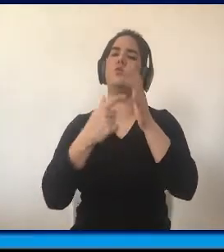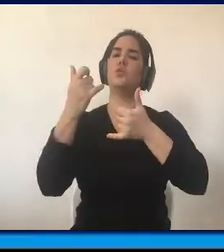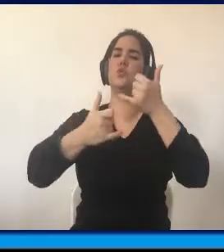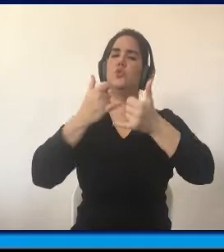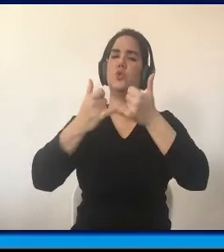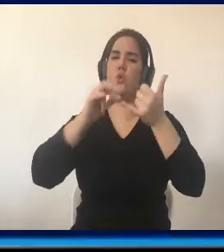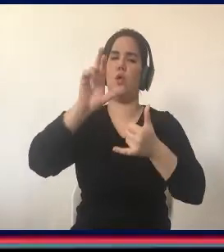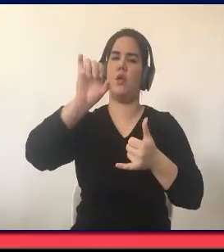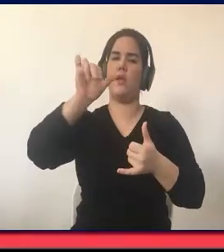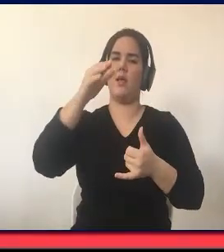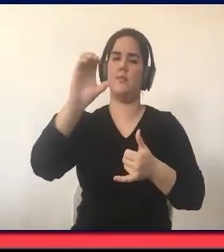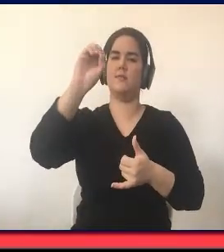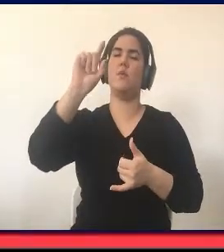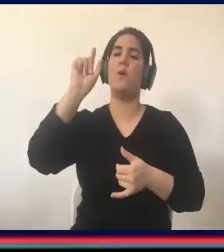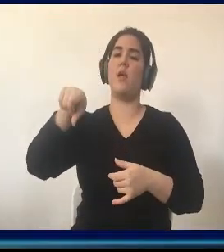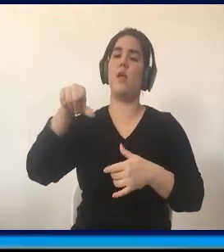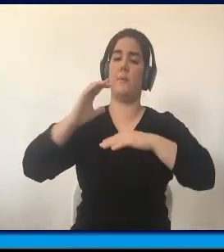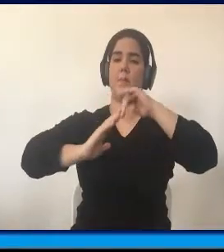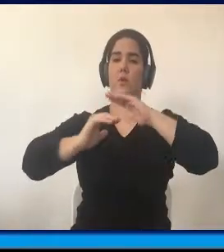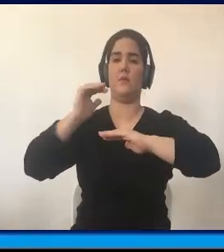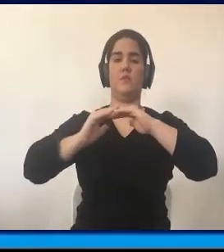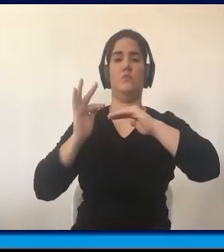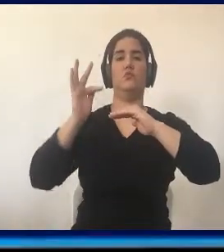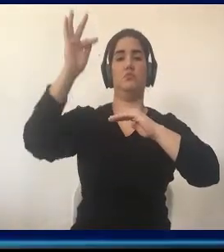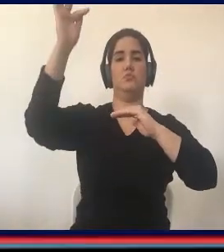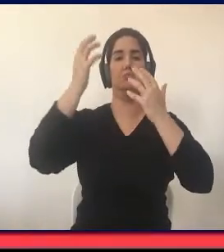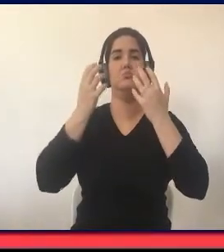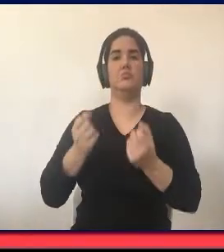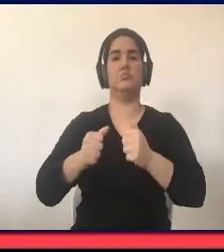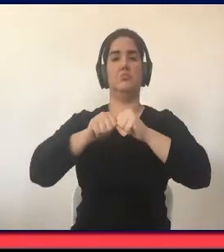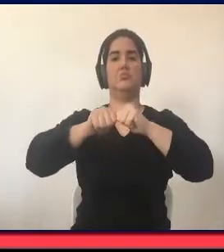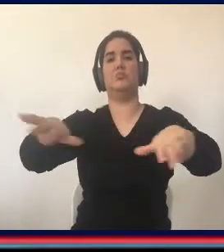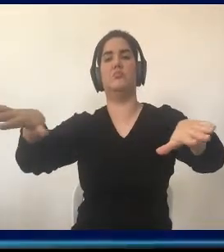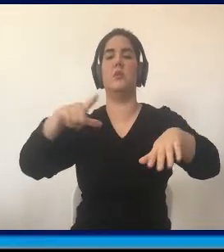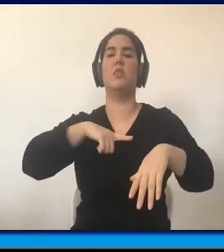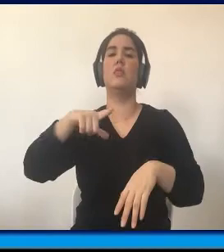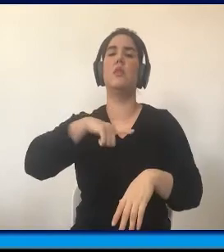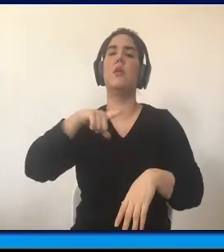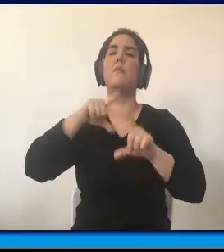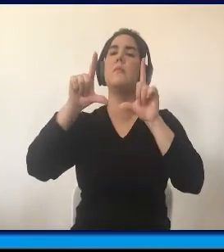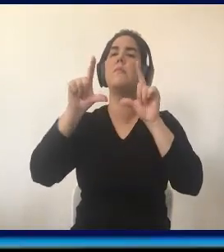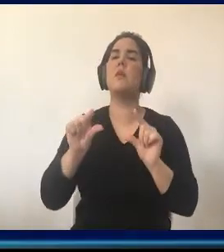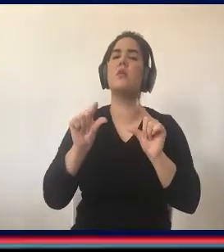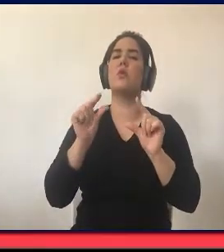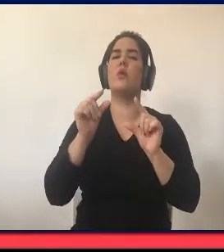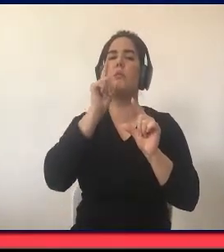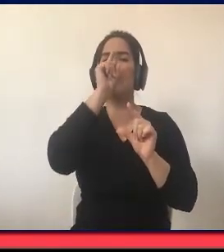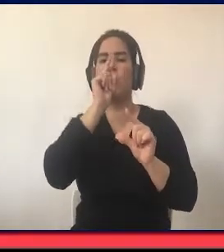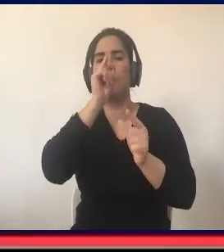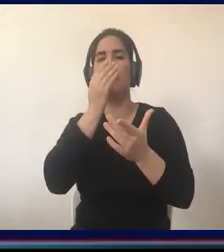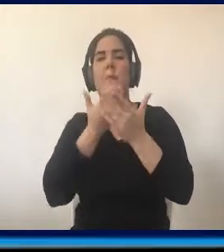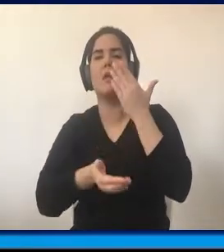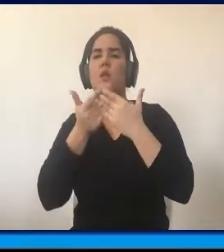2013, eles trazem a recreação como a profissão com menor probabilidade de ser substituída por uma máquina. A